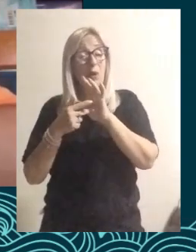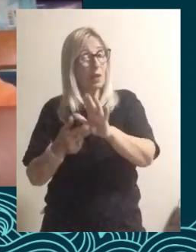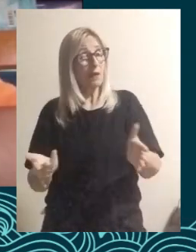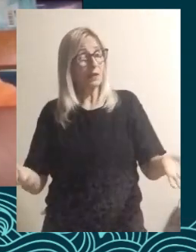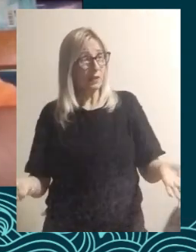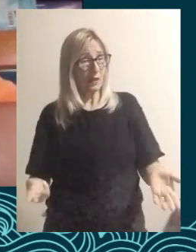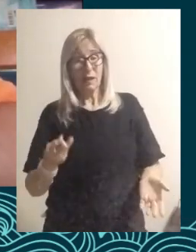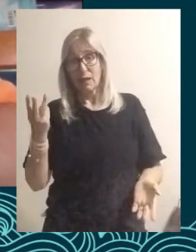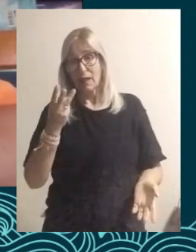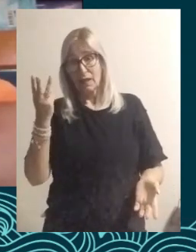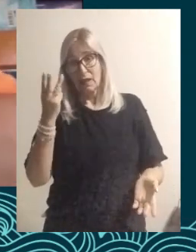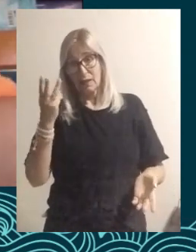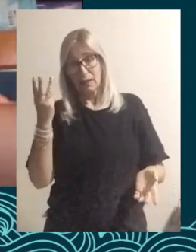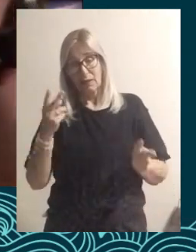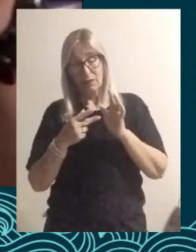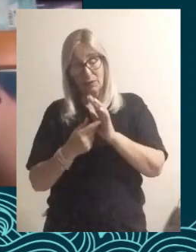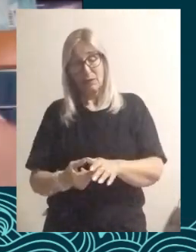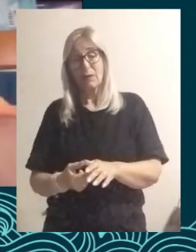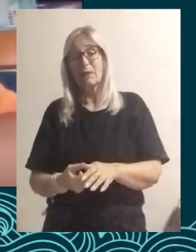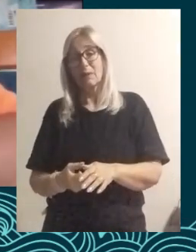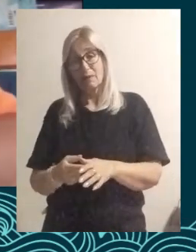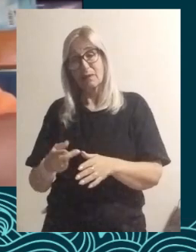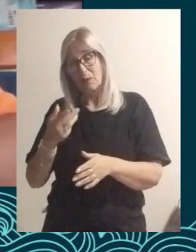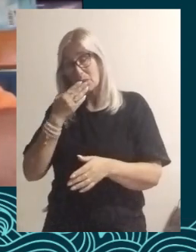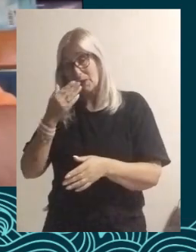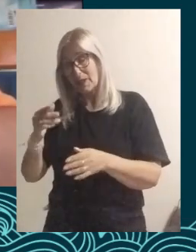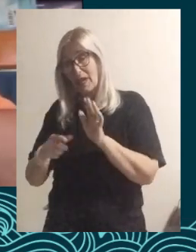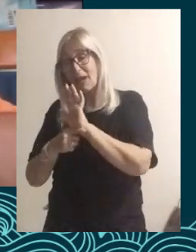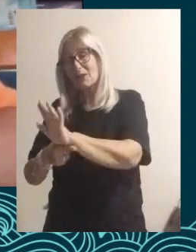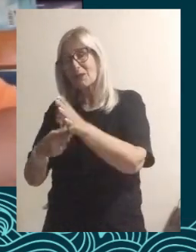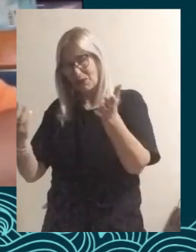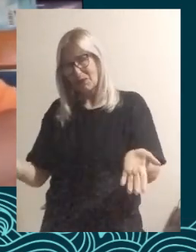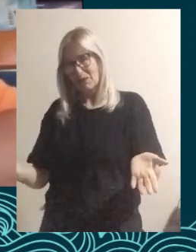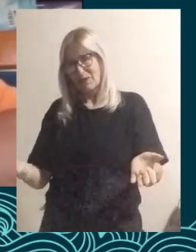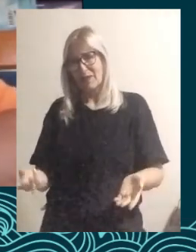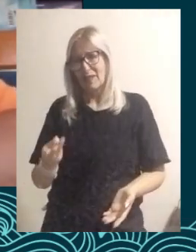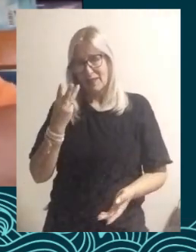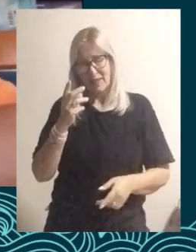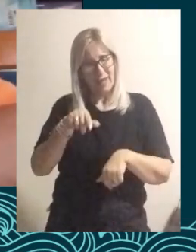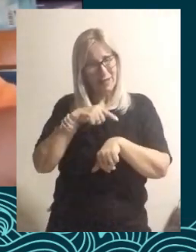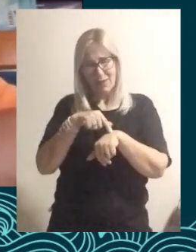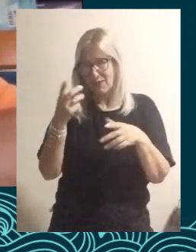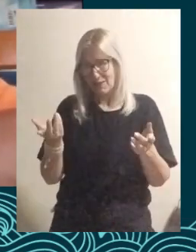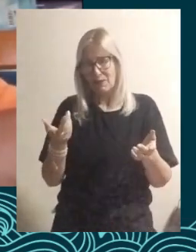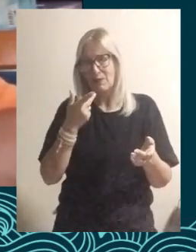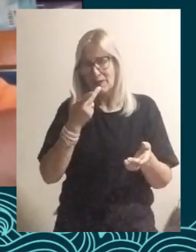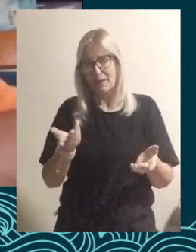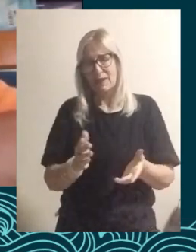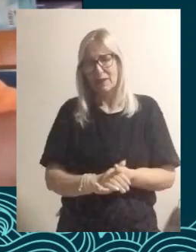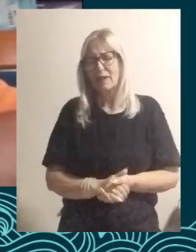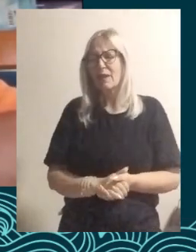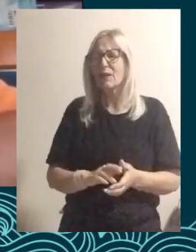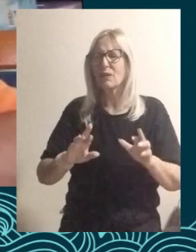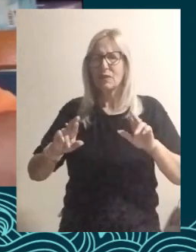exatamente qual é o problema que eu preciso resolver. Em vez de passar 3 dias tentando procurar o problema, eu vou, com a ajuda dele, resolver em